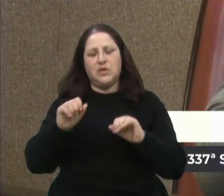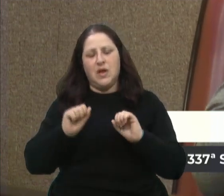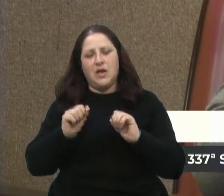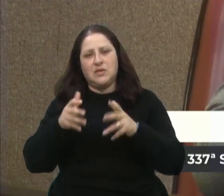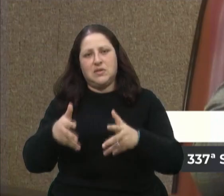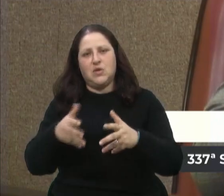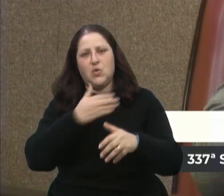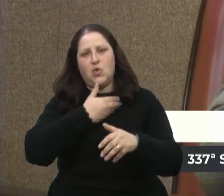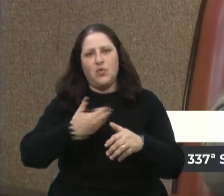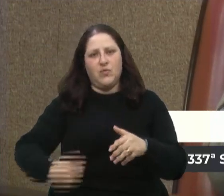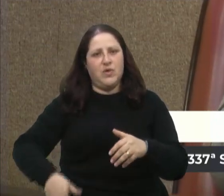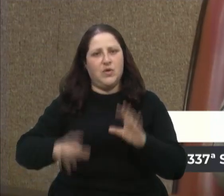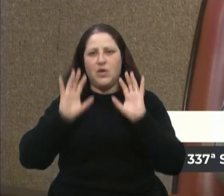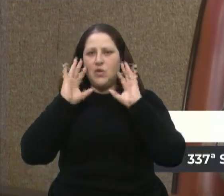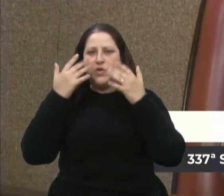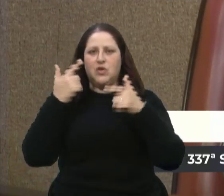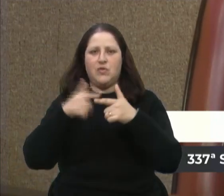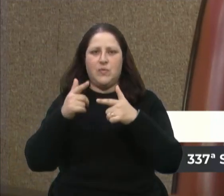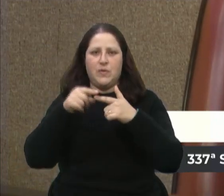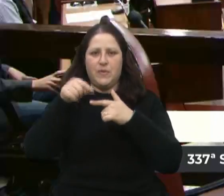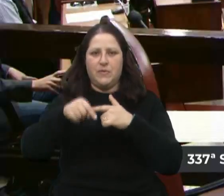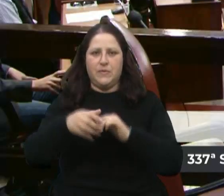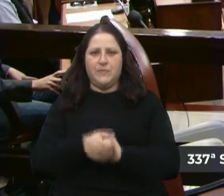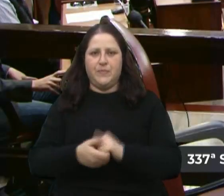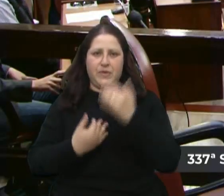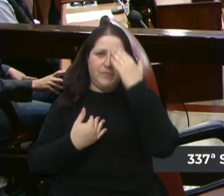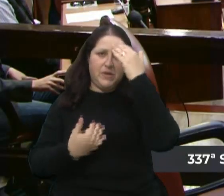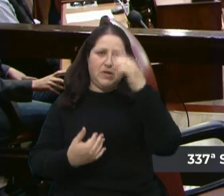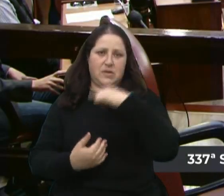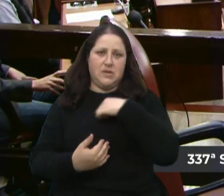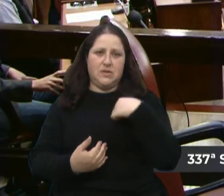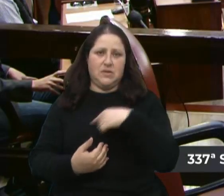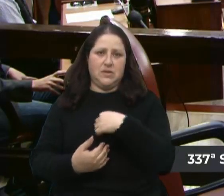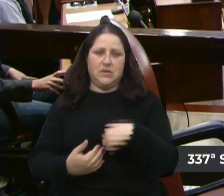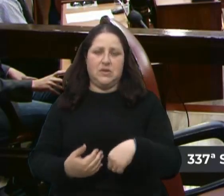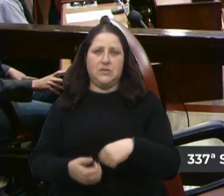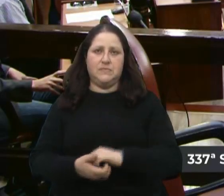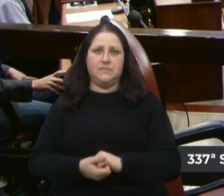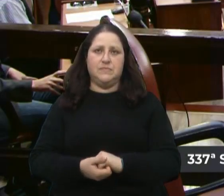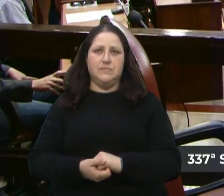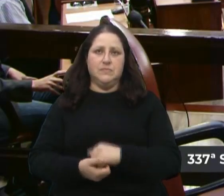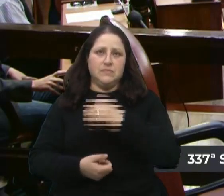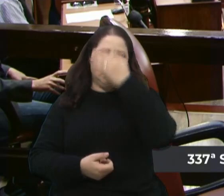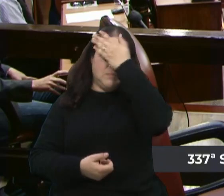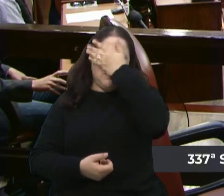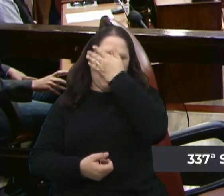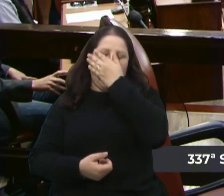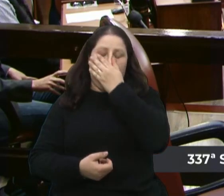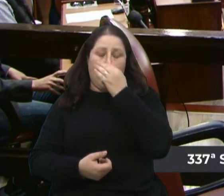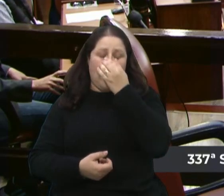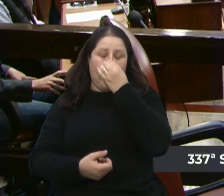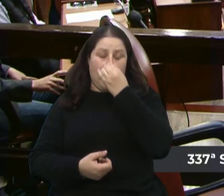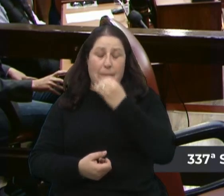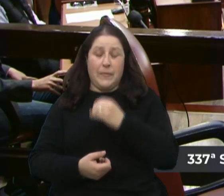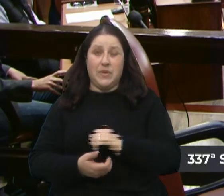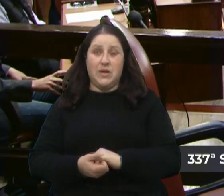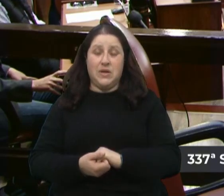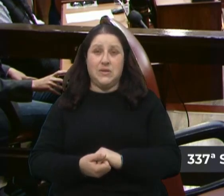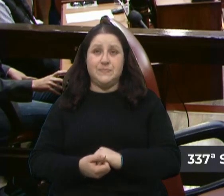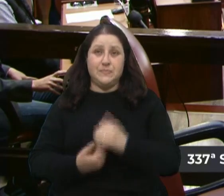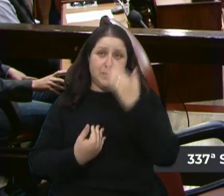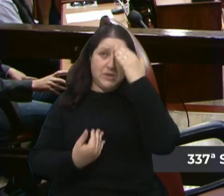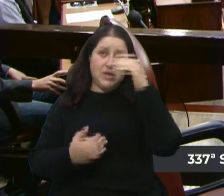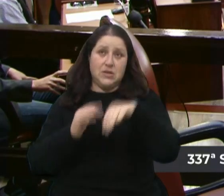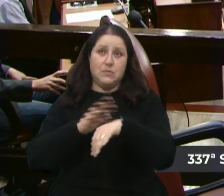governo de não resolver o problema. Perfeito. Obrigado, Zanquim. 30 segundos, vereador Bertol. Vereador Zanquim, obrigado pelo espaço e parabéns